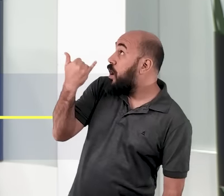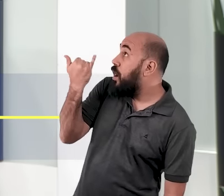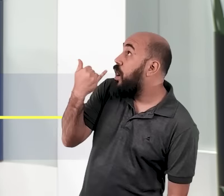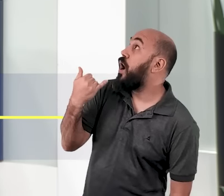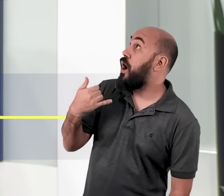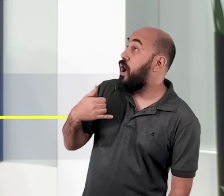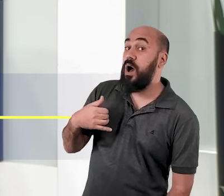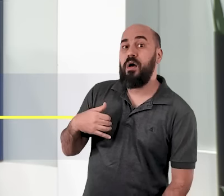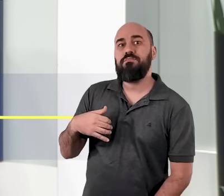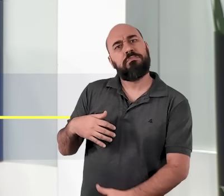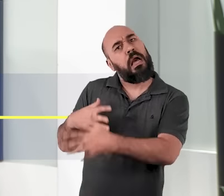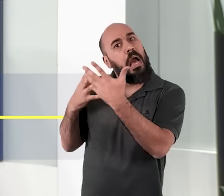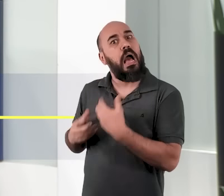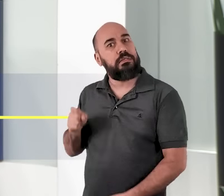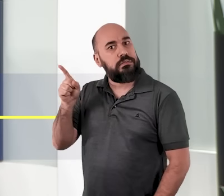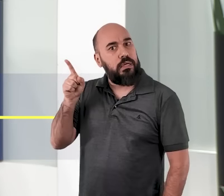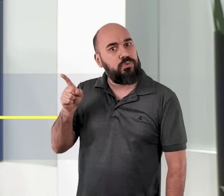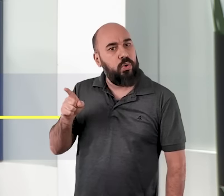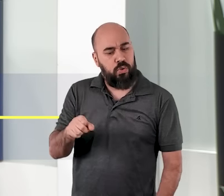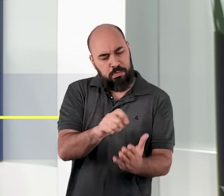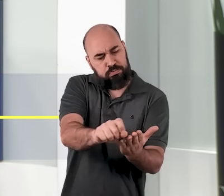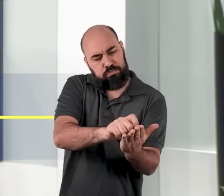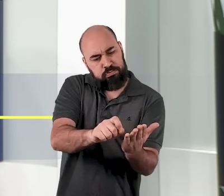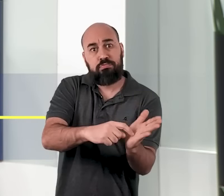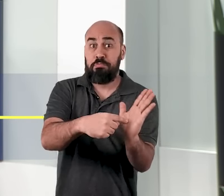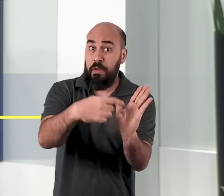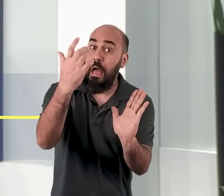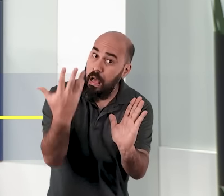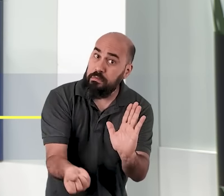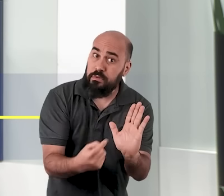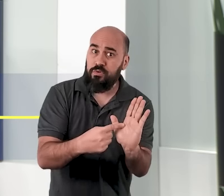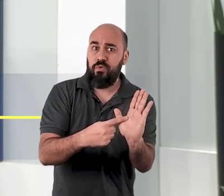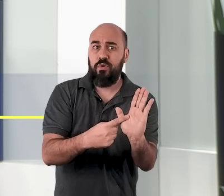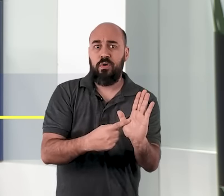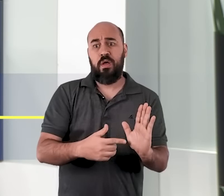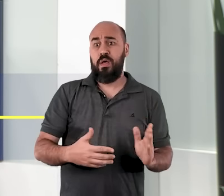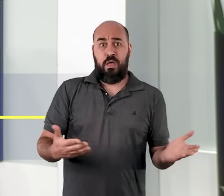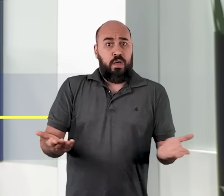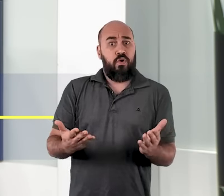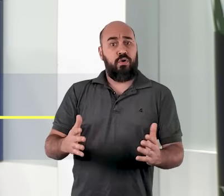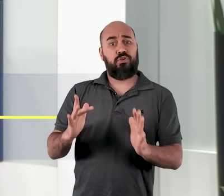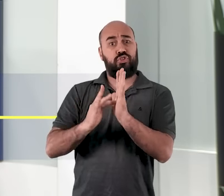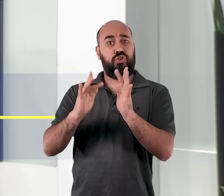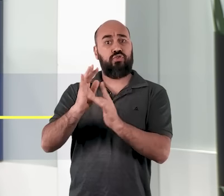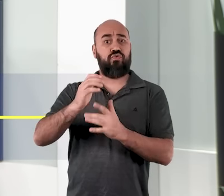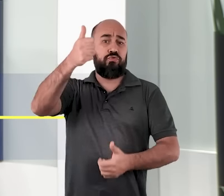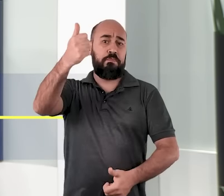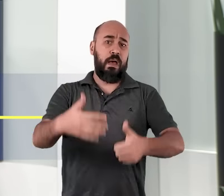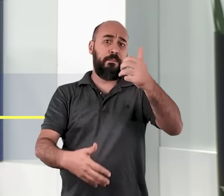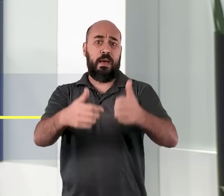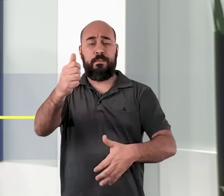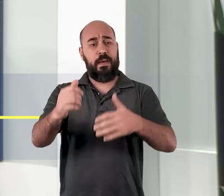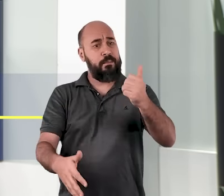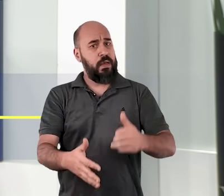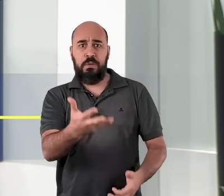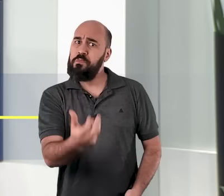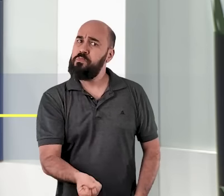certa, e toda transgressão ou desobediência recebeu justo castigo,